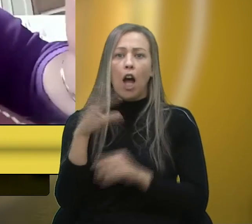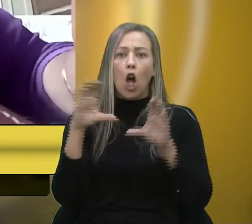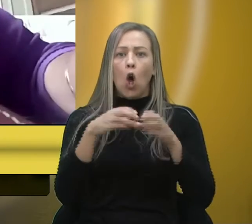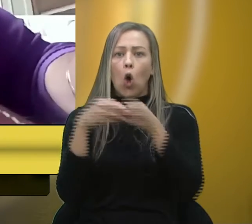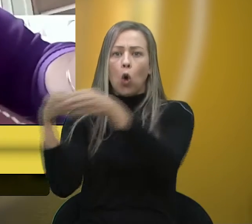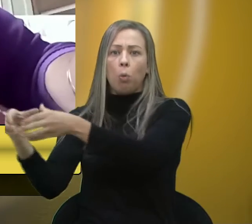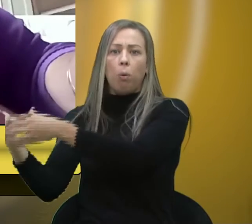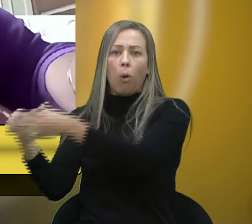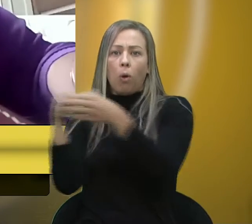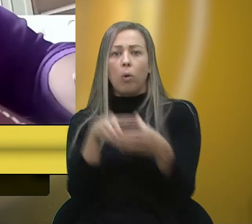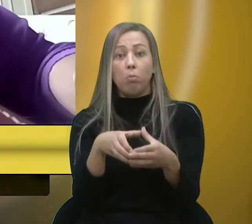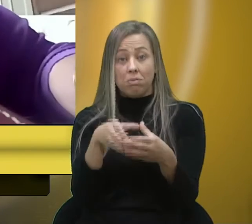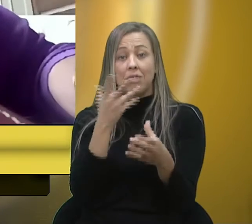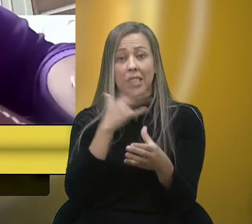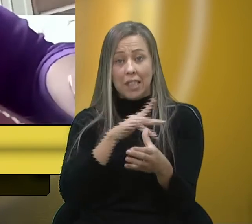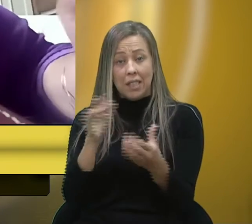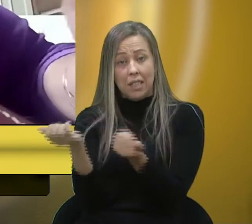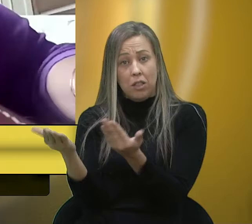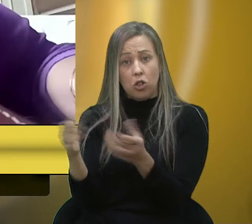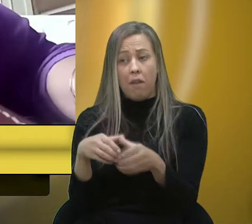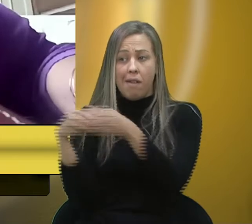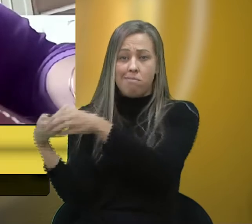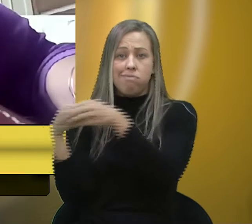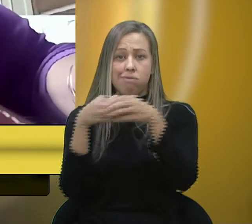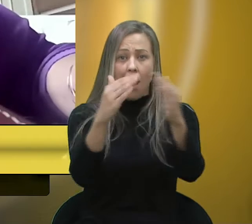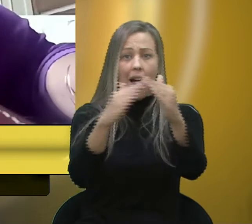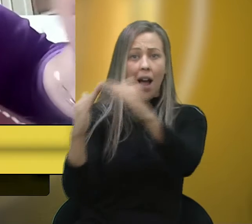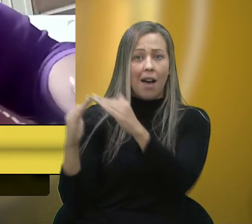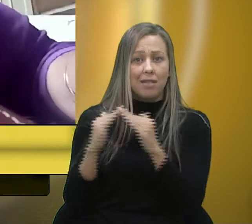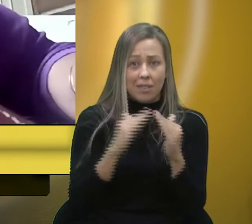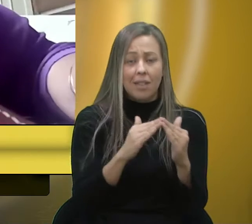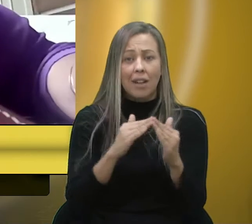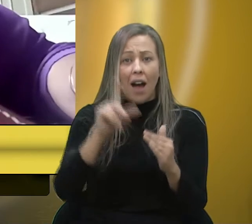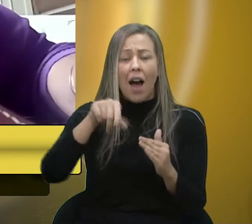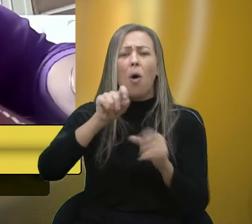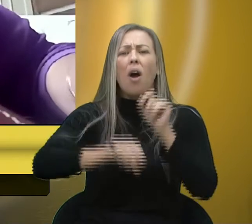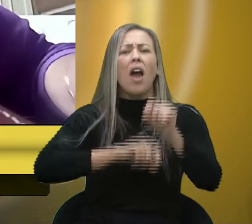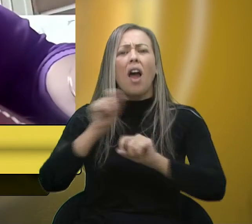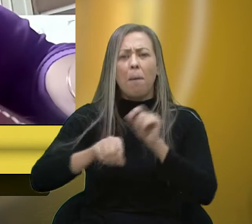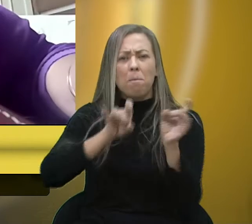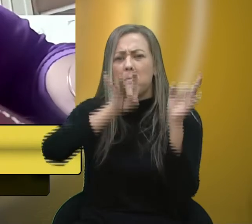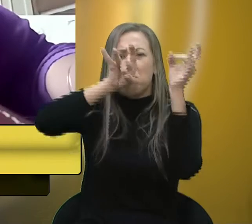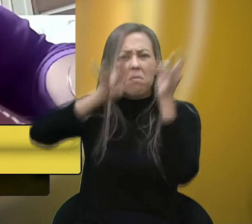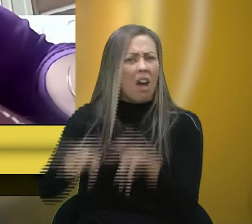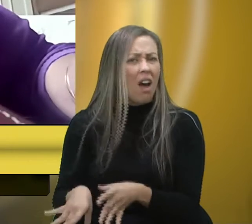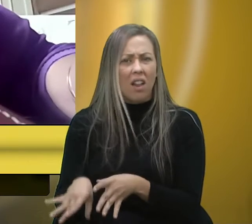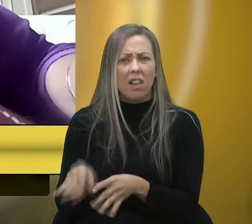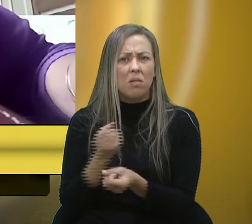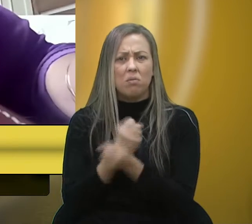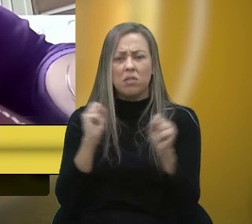grupos, né? E isso está prejudicando